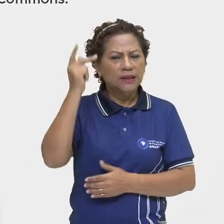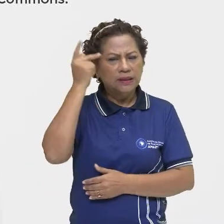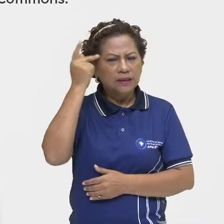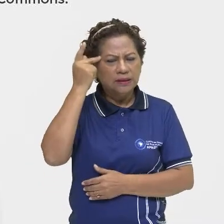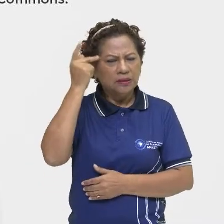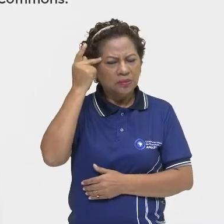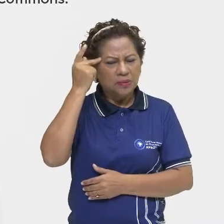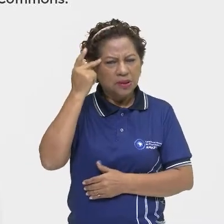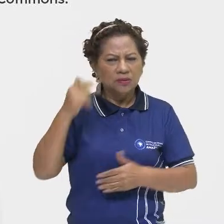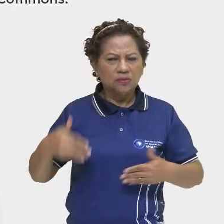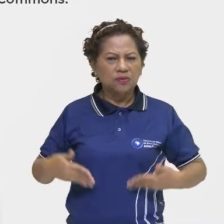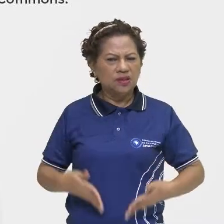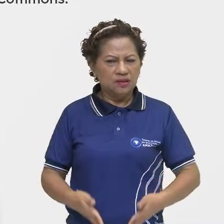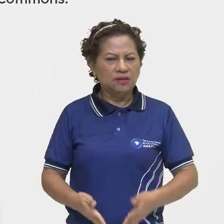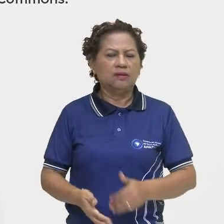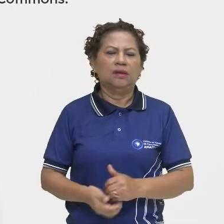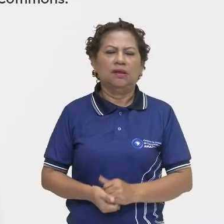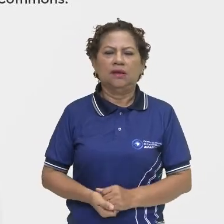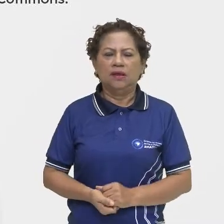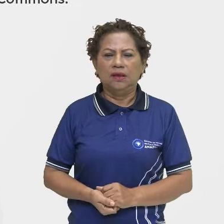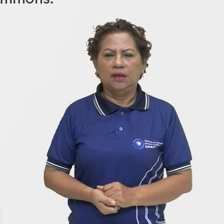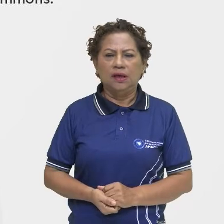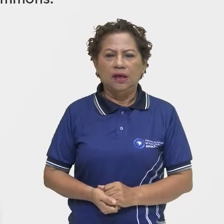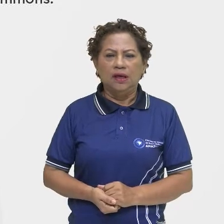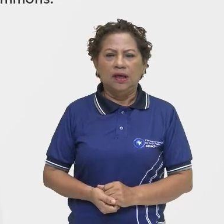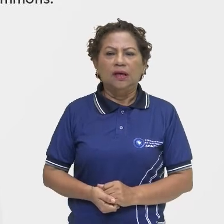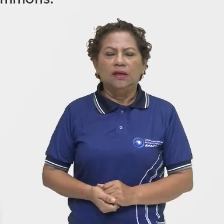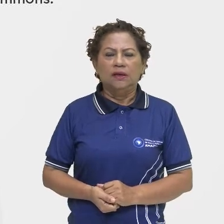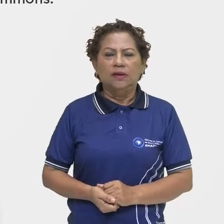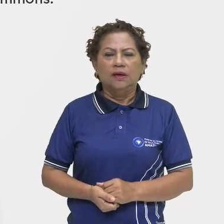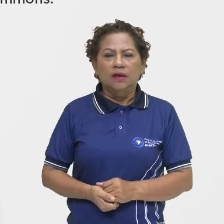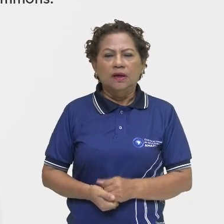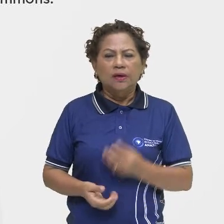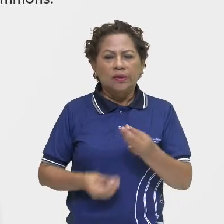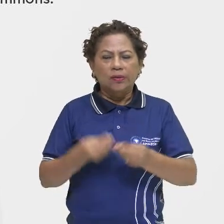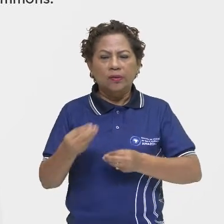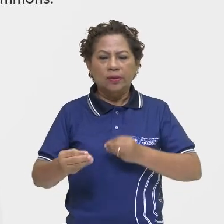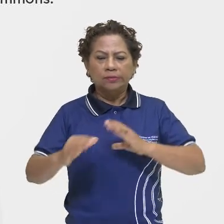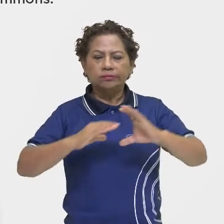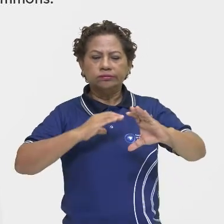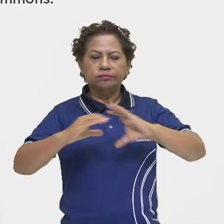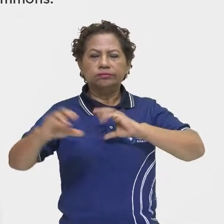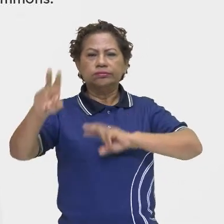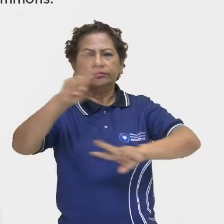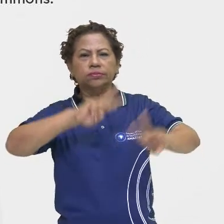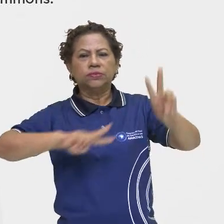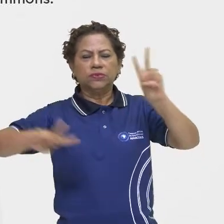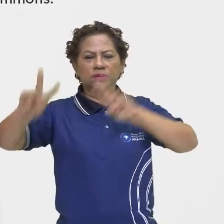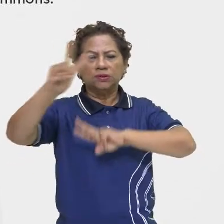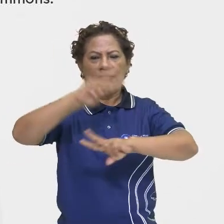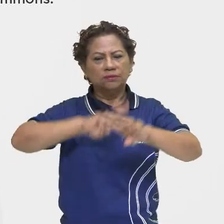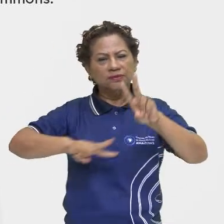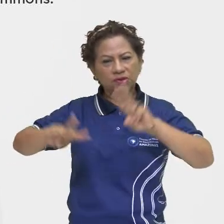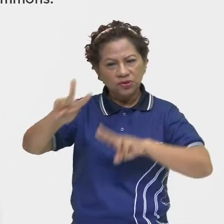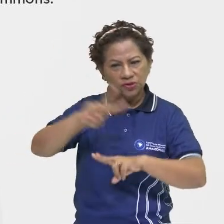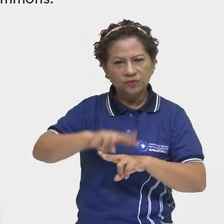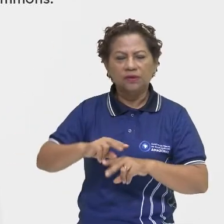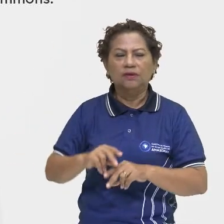nasceram, com uma linguagem visual que vai do improviso ao lúdico.